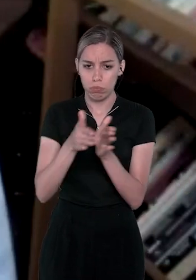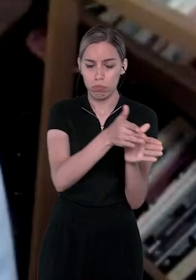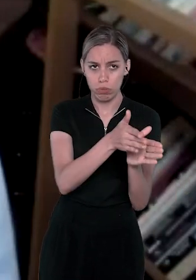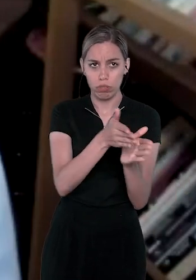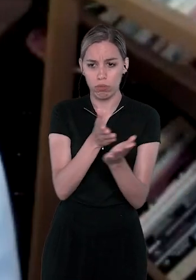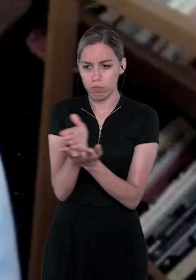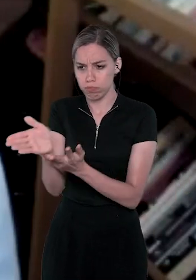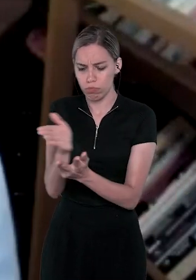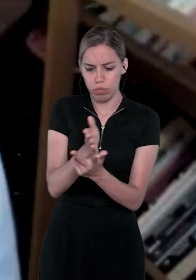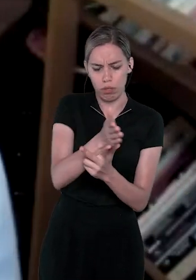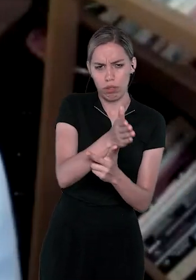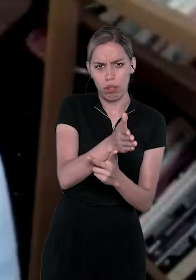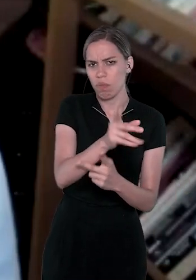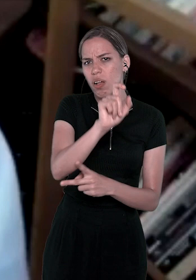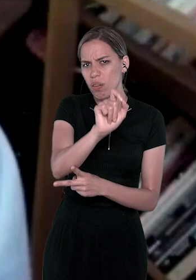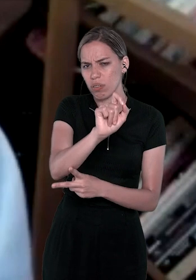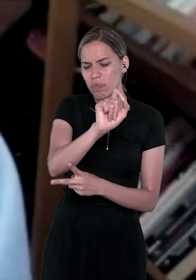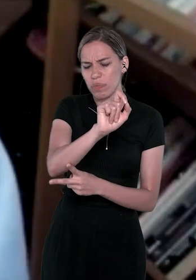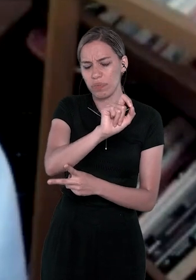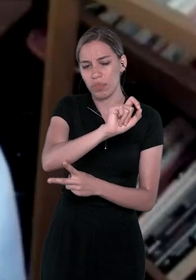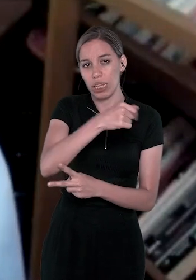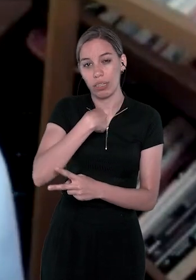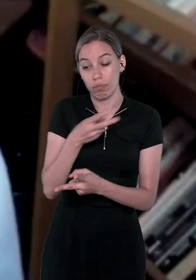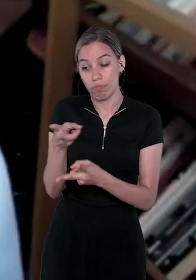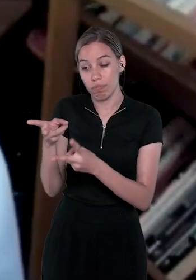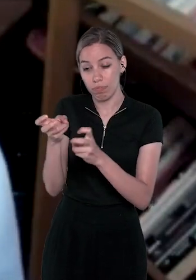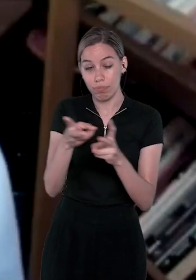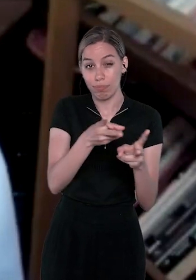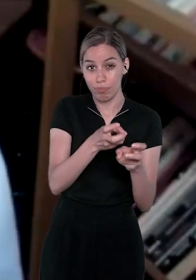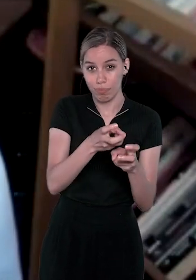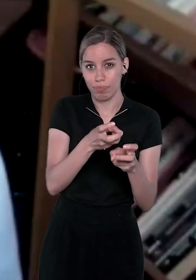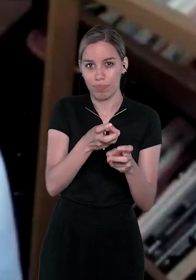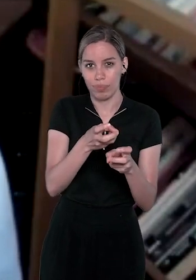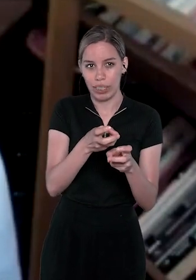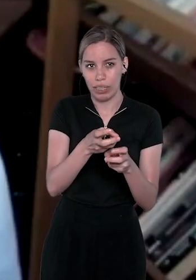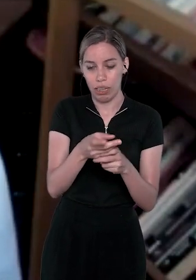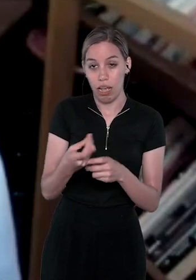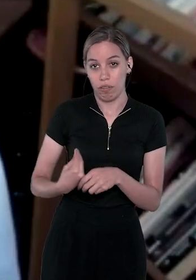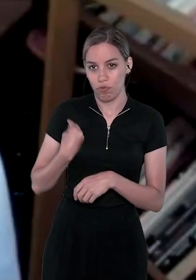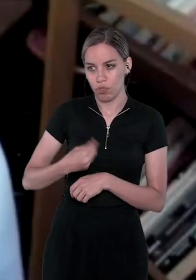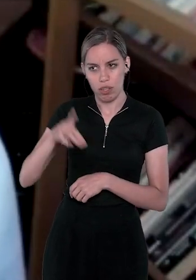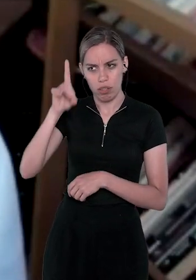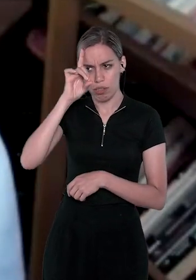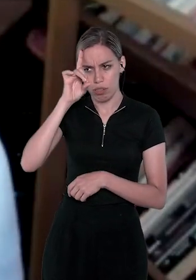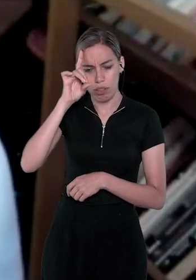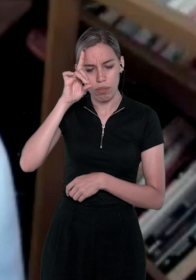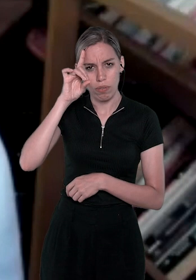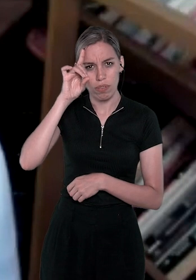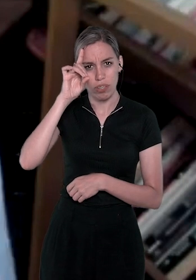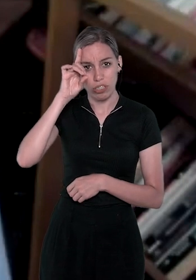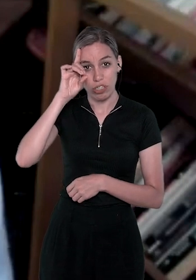né? Que eu tenho observado, inclusive, na vida cotidiana do Brasil. Quer